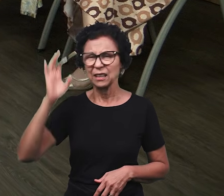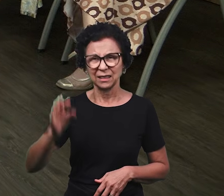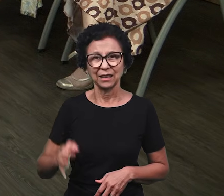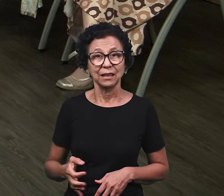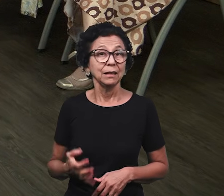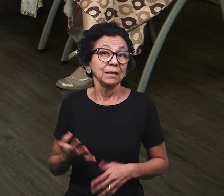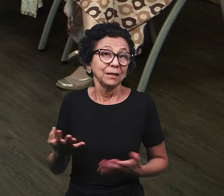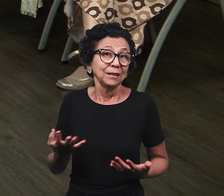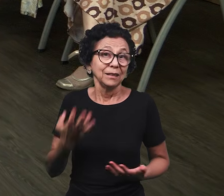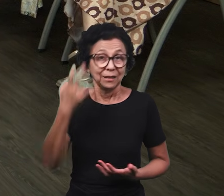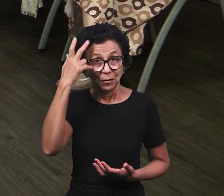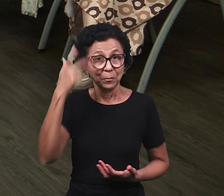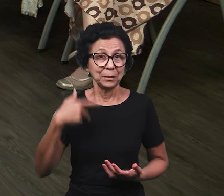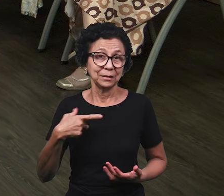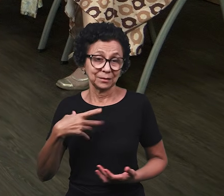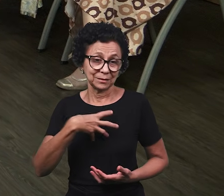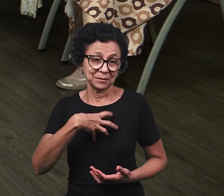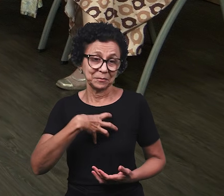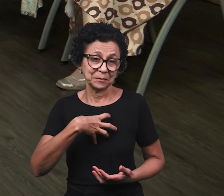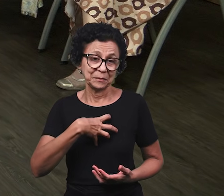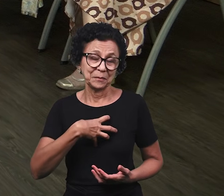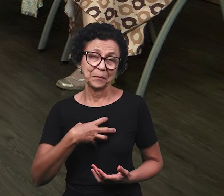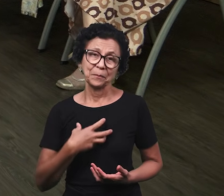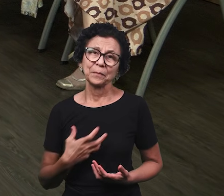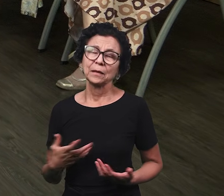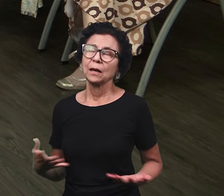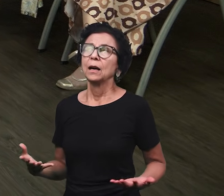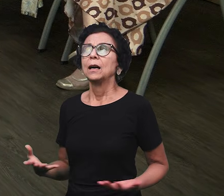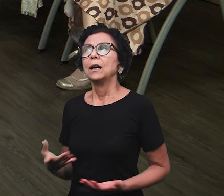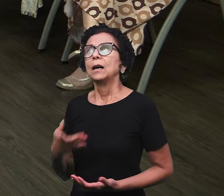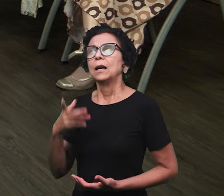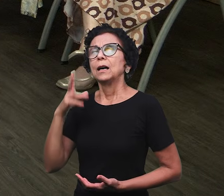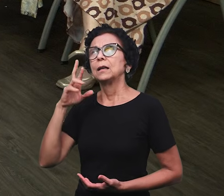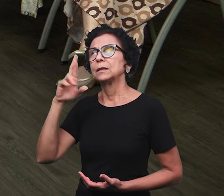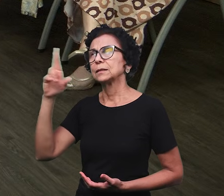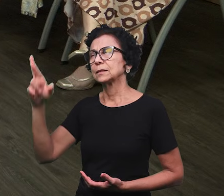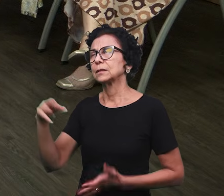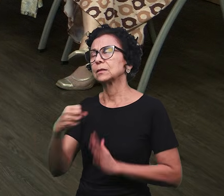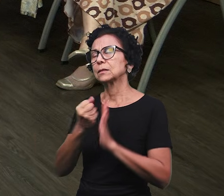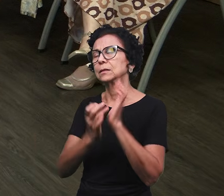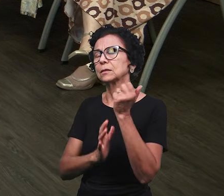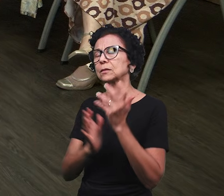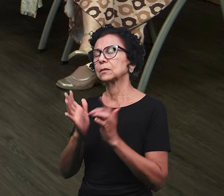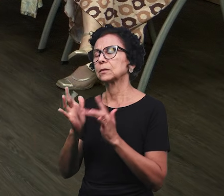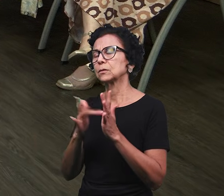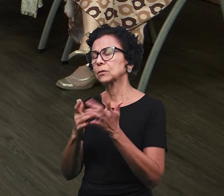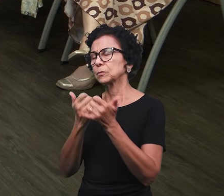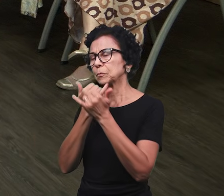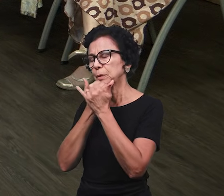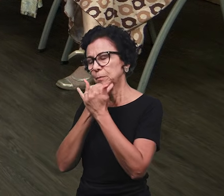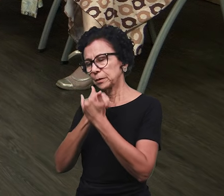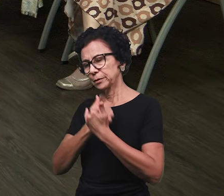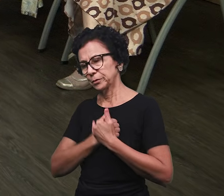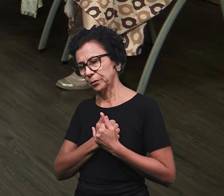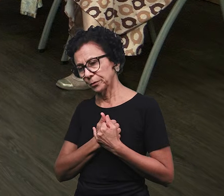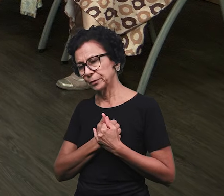sentimento humano. Mas Jesus, se você pedir o perdão pelo sangue de Jesus,